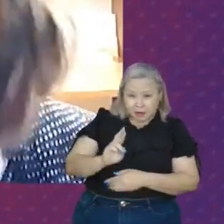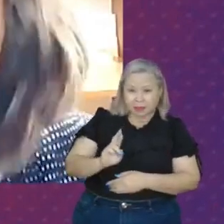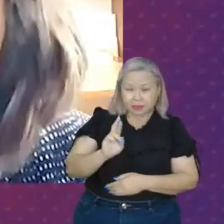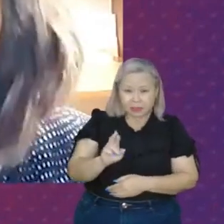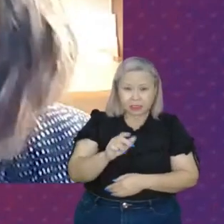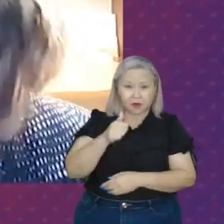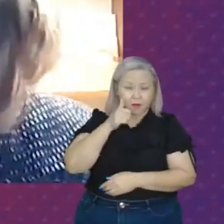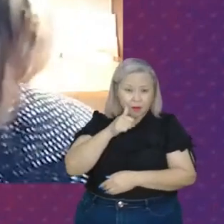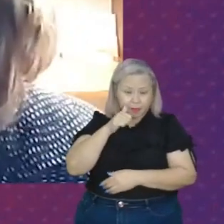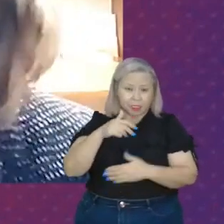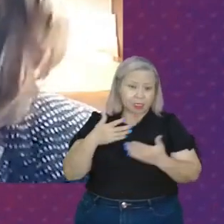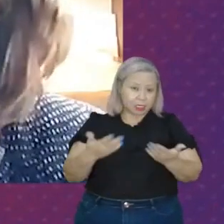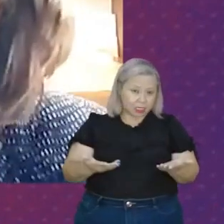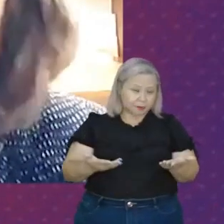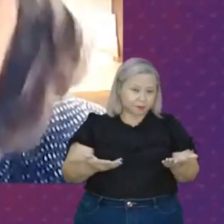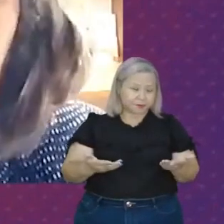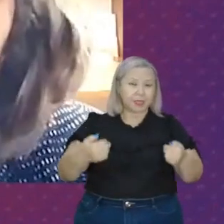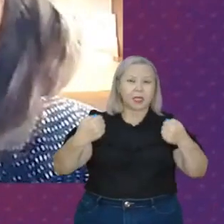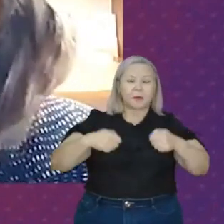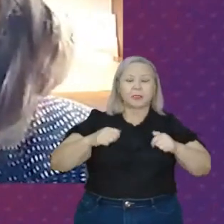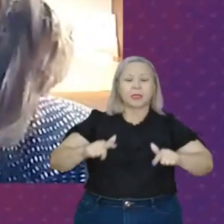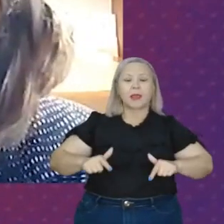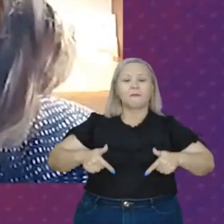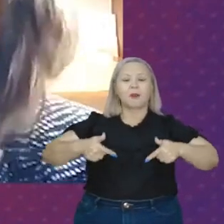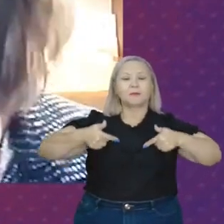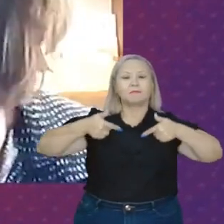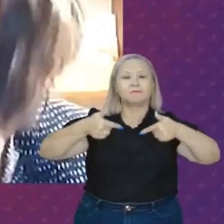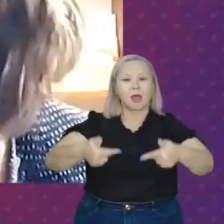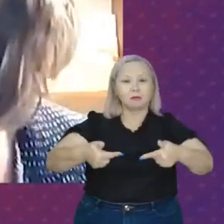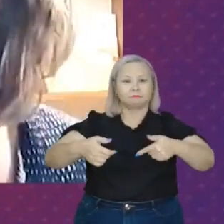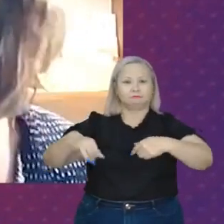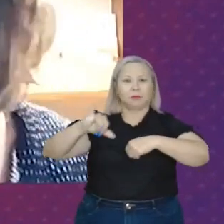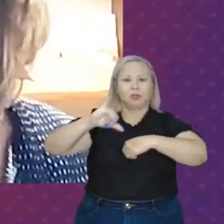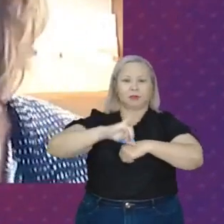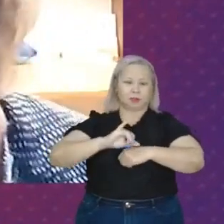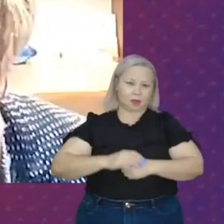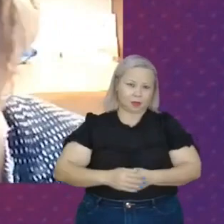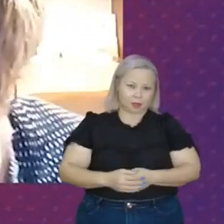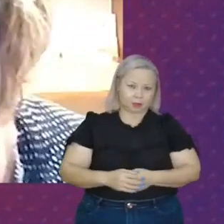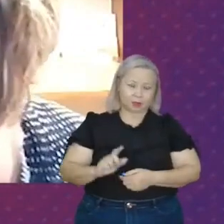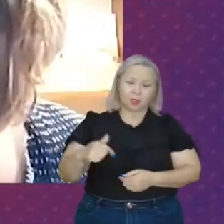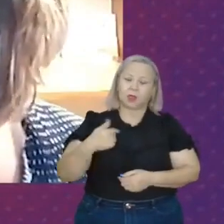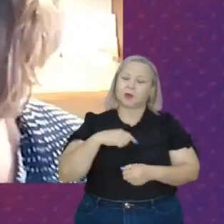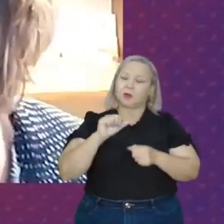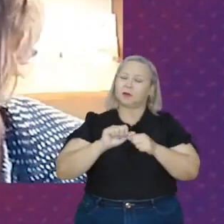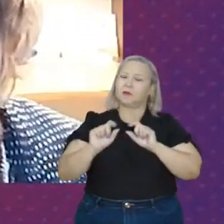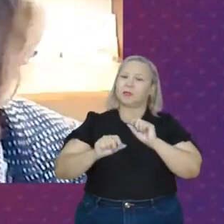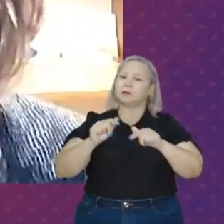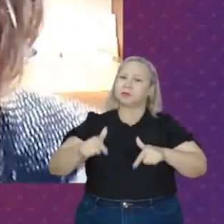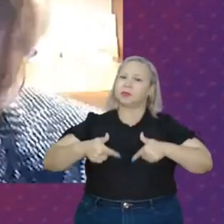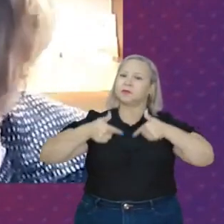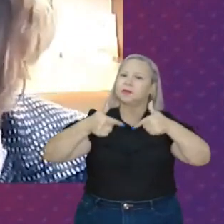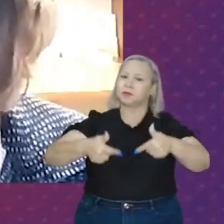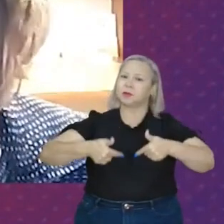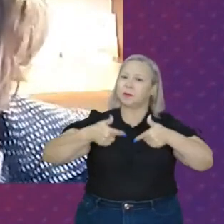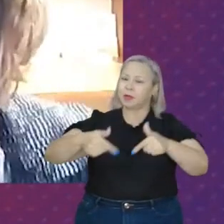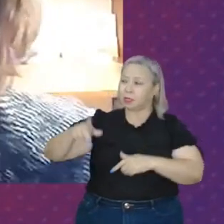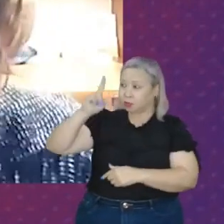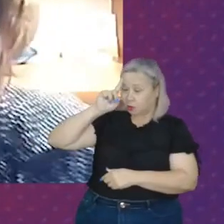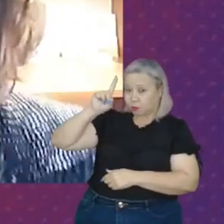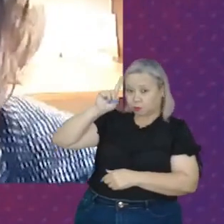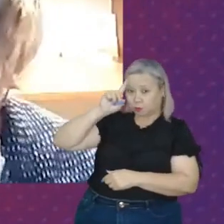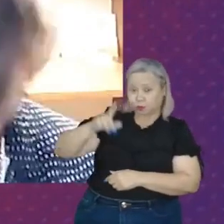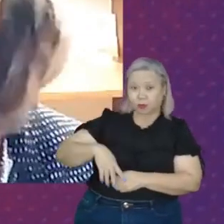feminina, portanto, ela precisa ser enfrentada com centralidade e nós fazemos esse enfrentamento diário, não apenas no